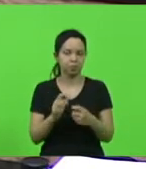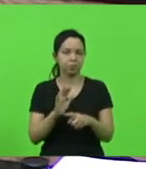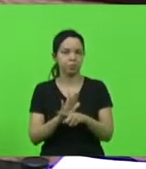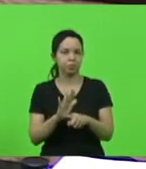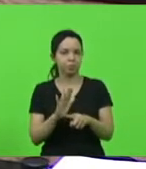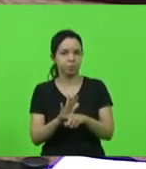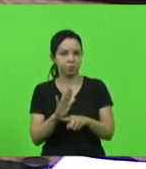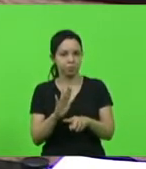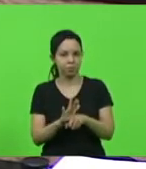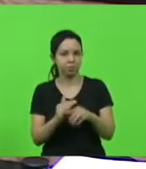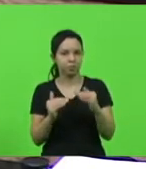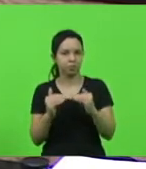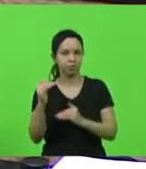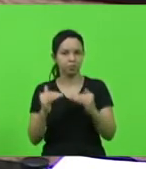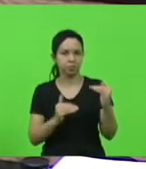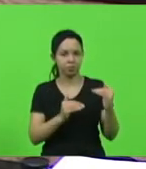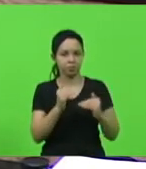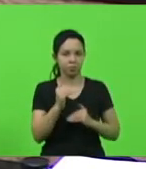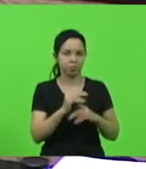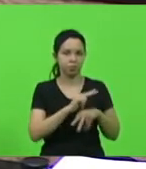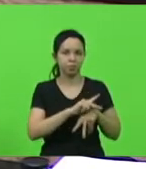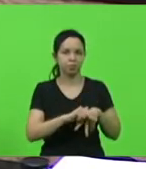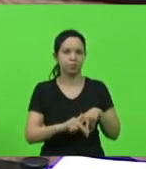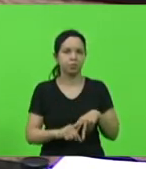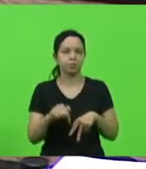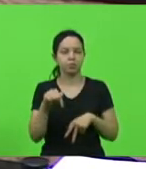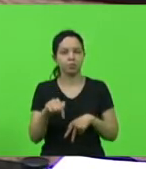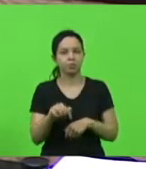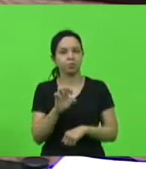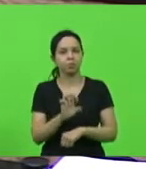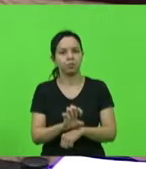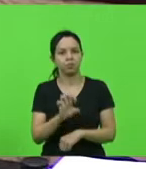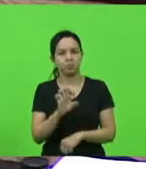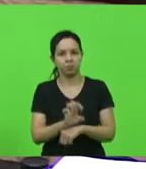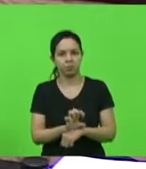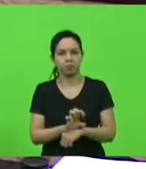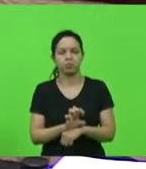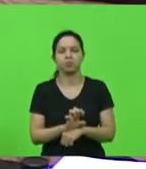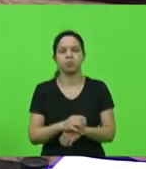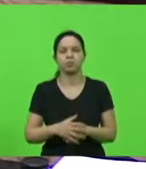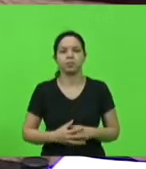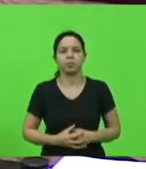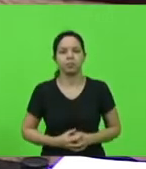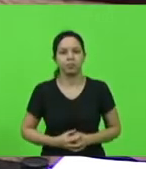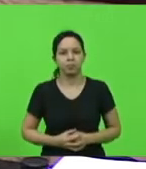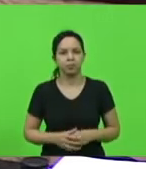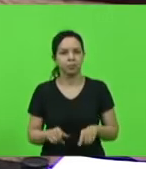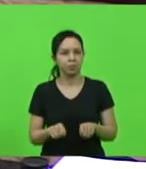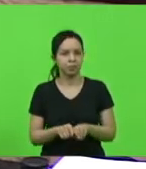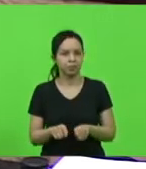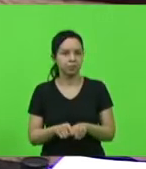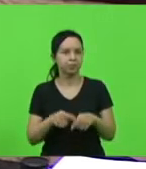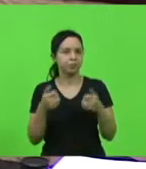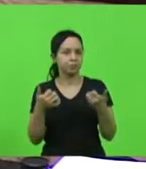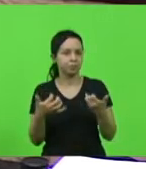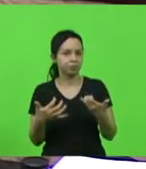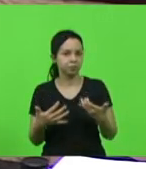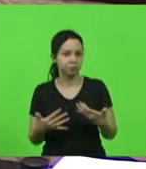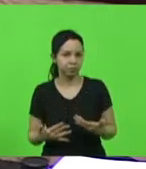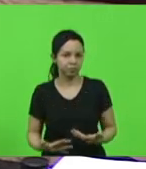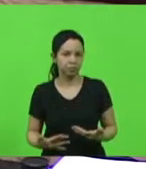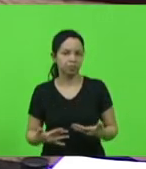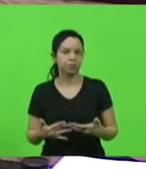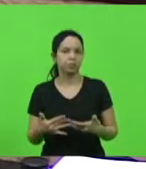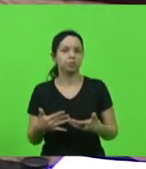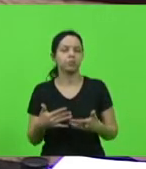das desigualdades de gênero em nosso Estado. Mas hoje, além de falar da Procuradoria da Mulher, essa vitória que é de todas